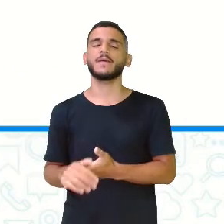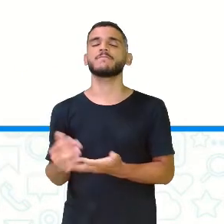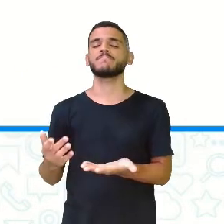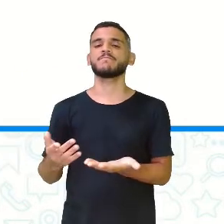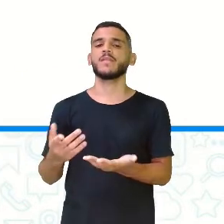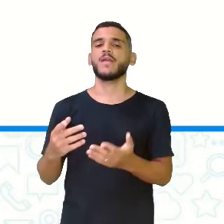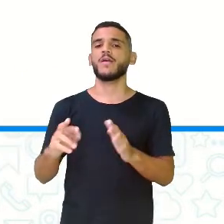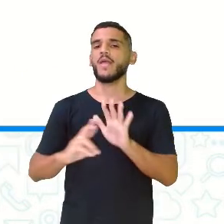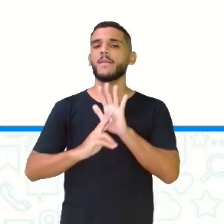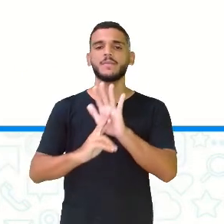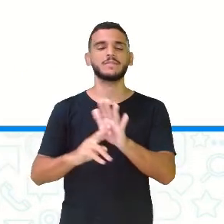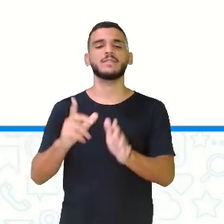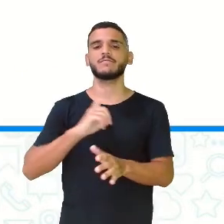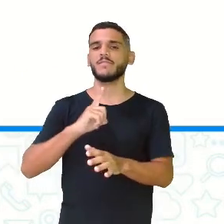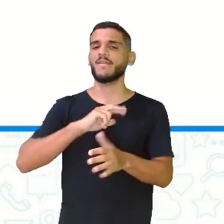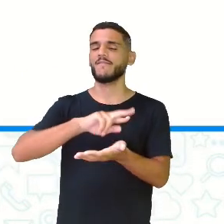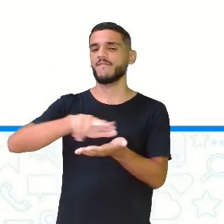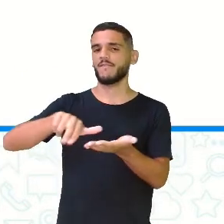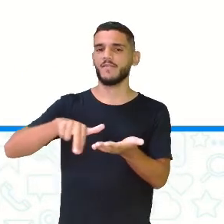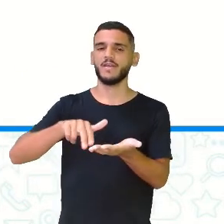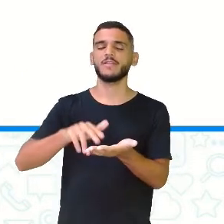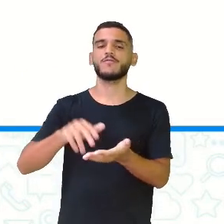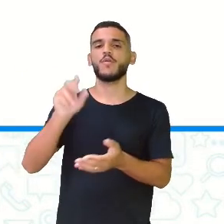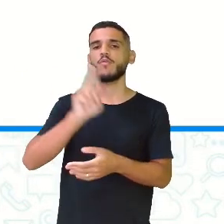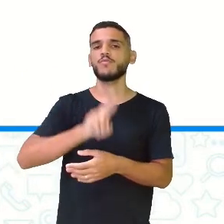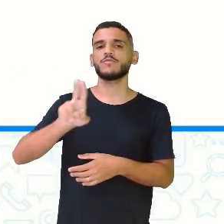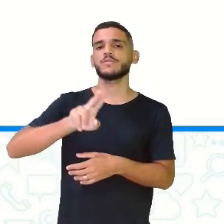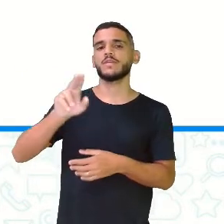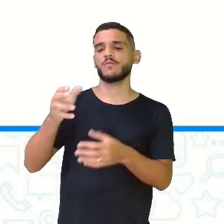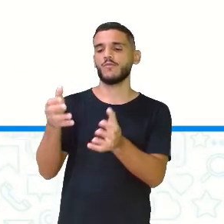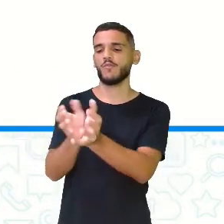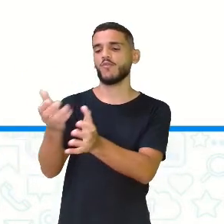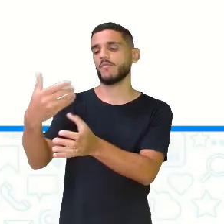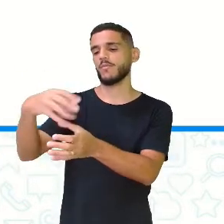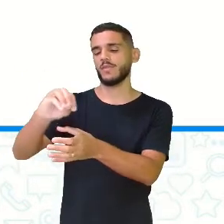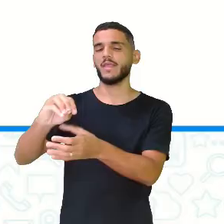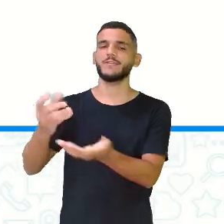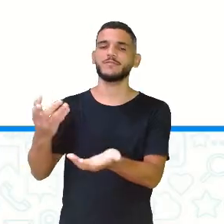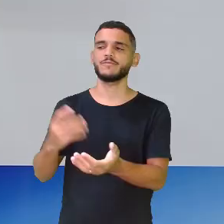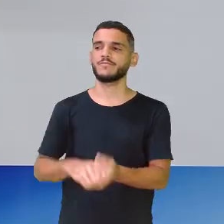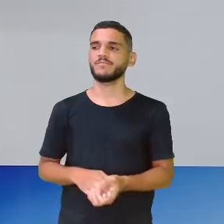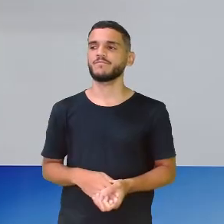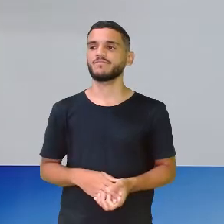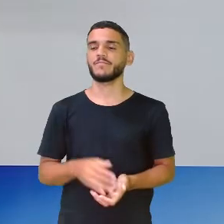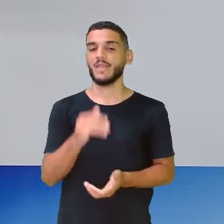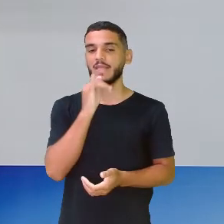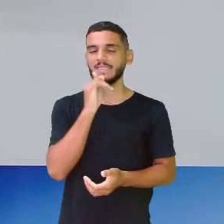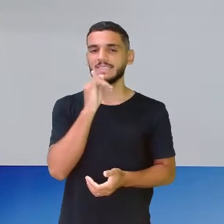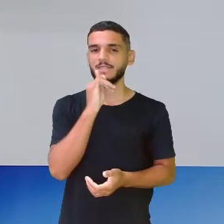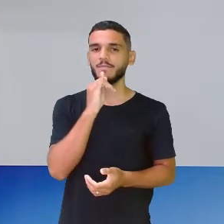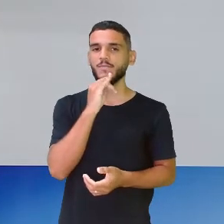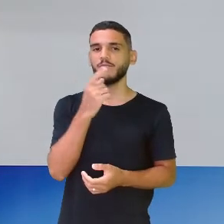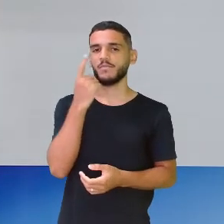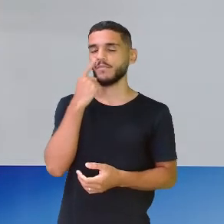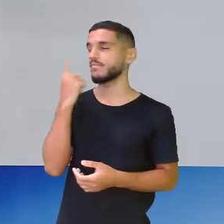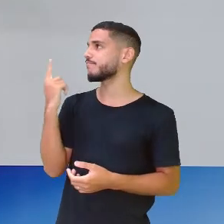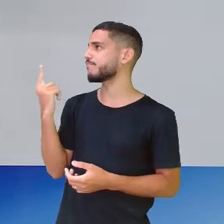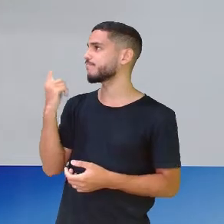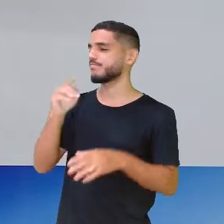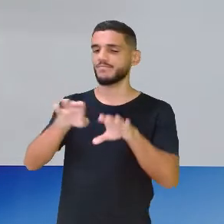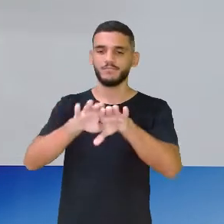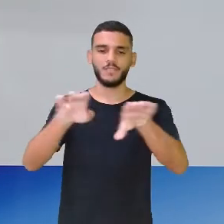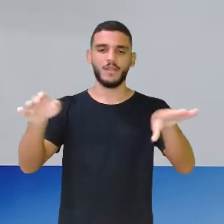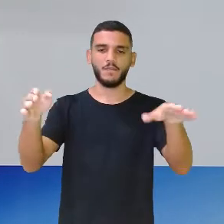de fração. Isso é importante. Números decimais exatos, como aqui, ó. Porque, por